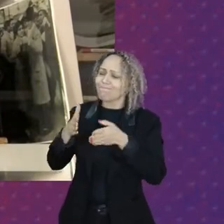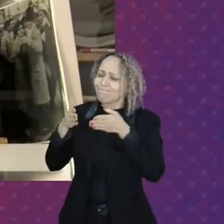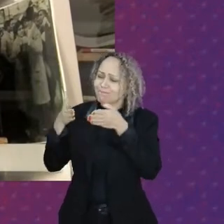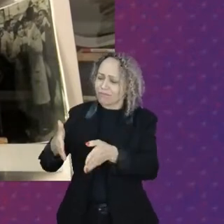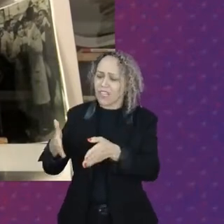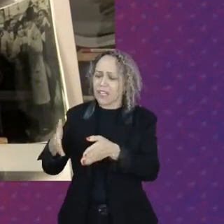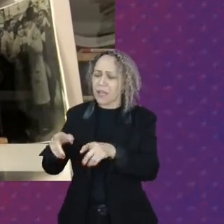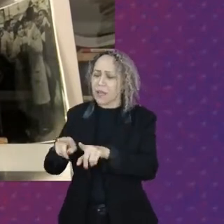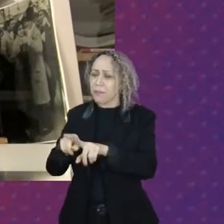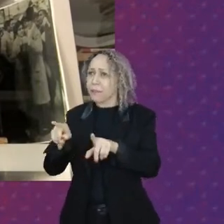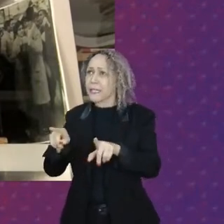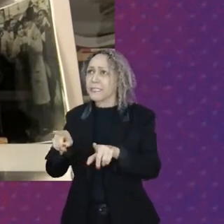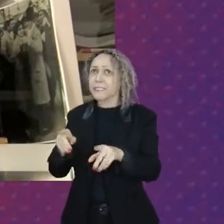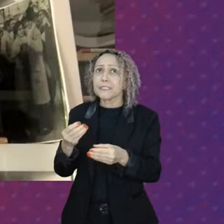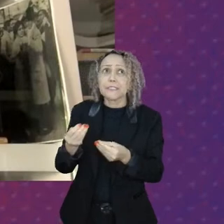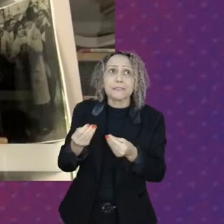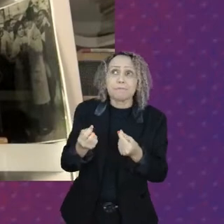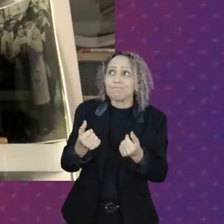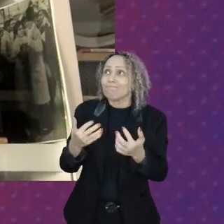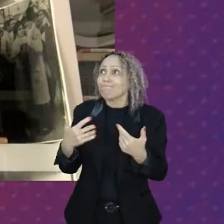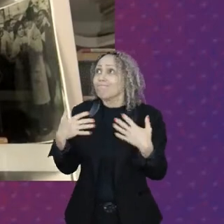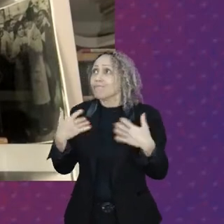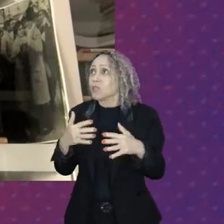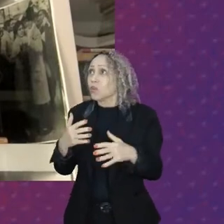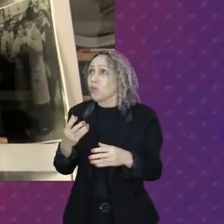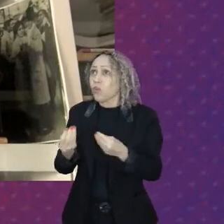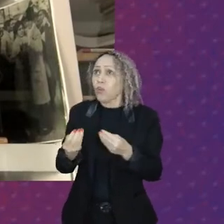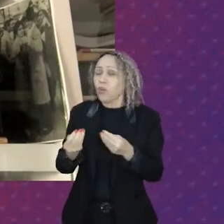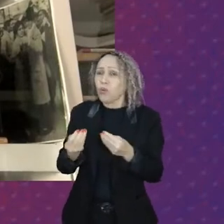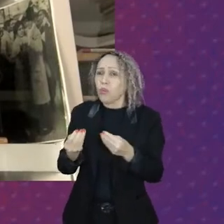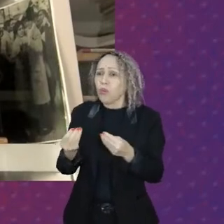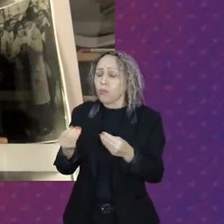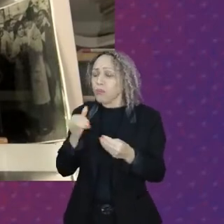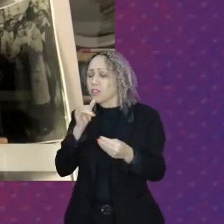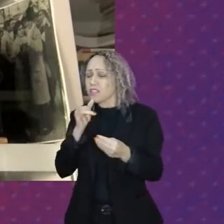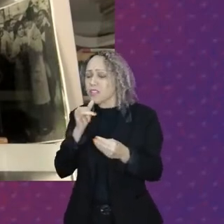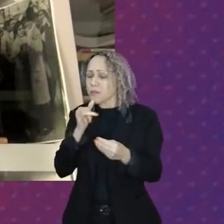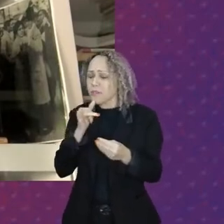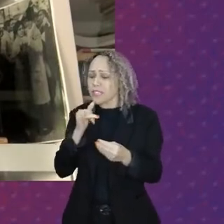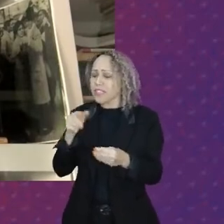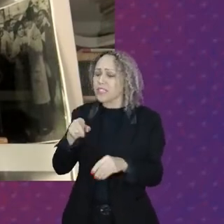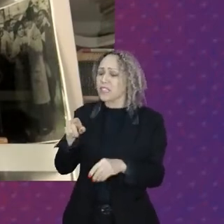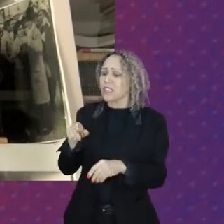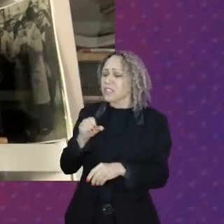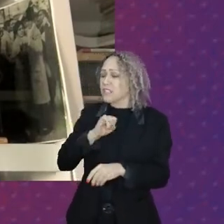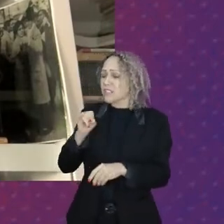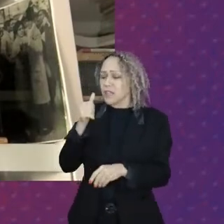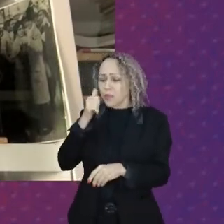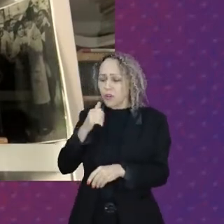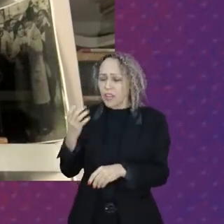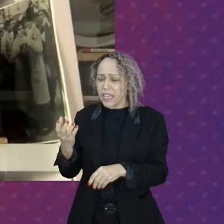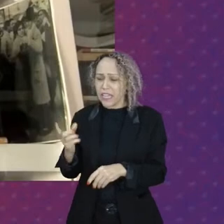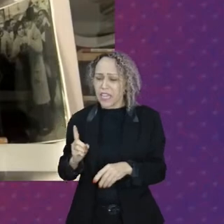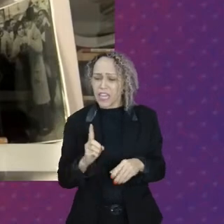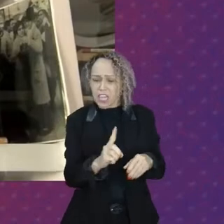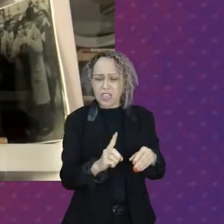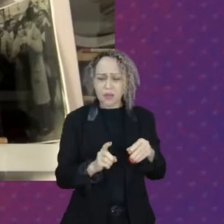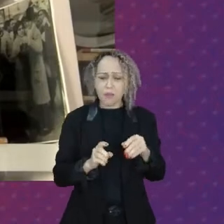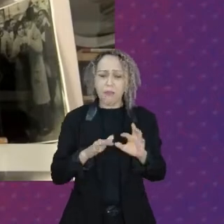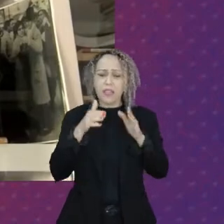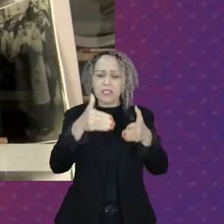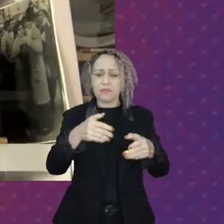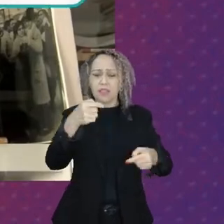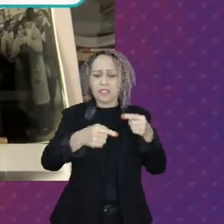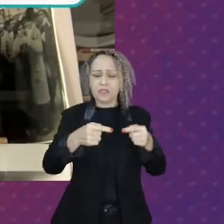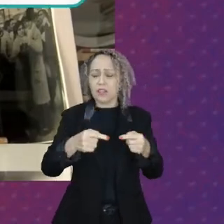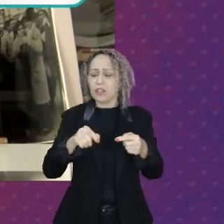compartilhar determinadas responsabilidades familiares. E eu digo a vocês que uma das coisas mais bonitas que eu aprendi quando o PT foi fundado